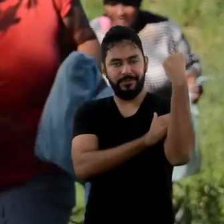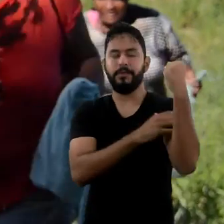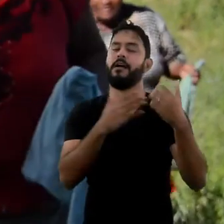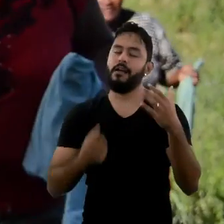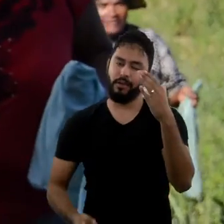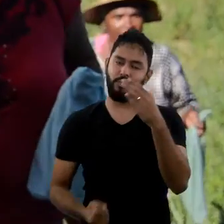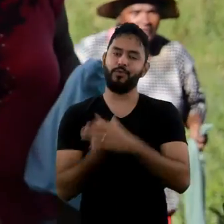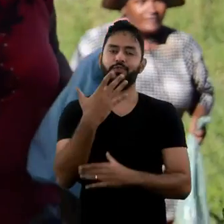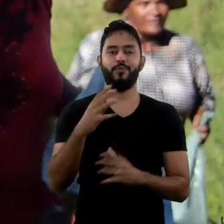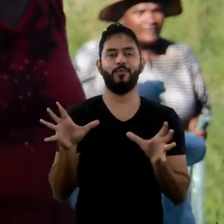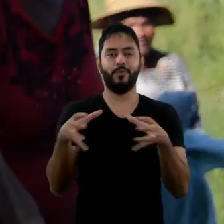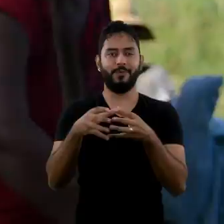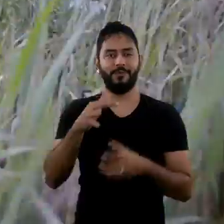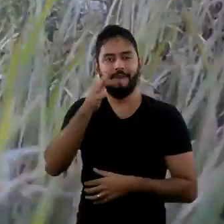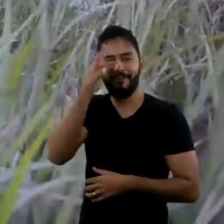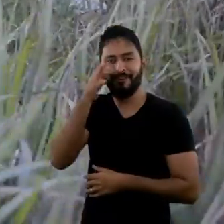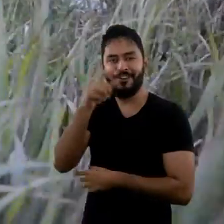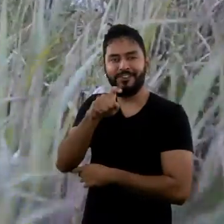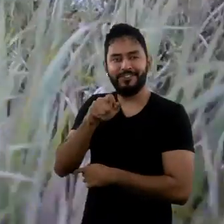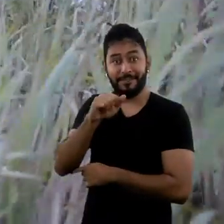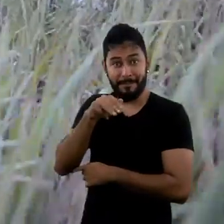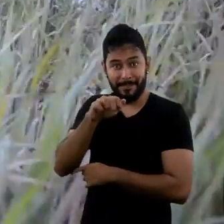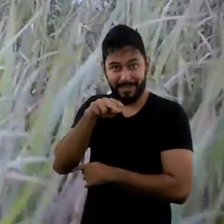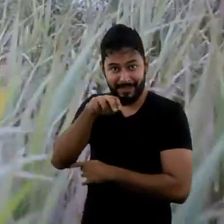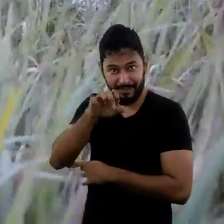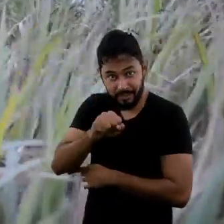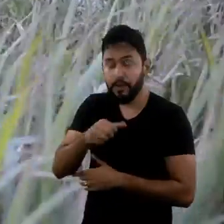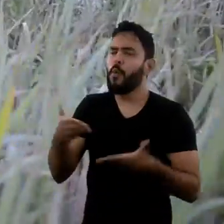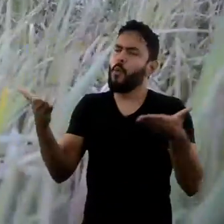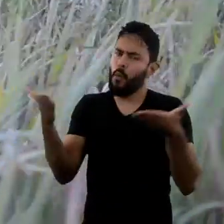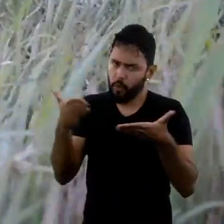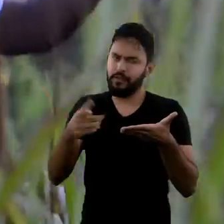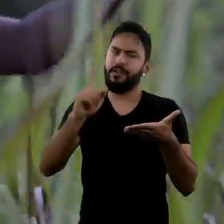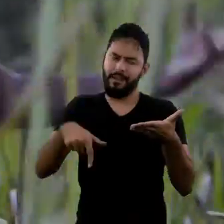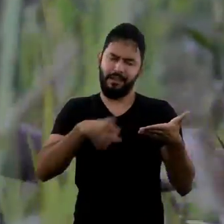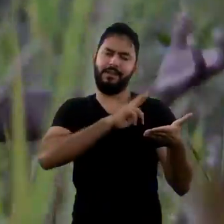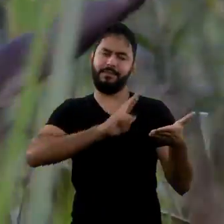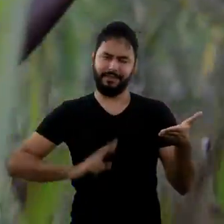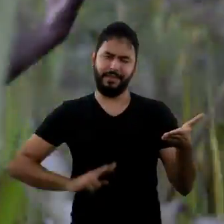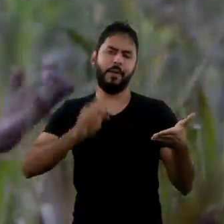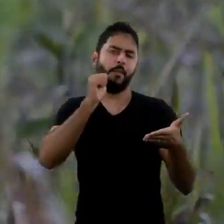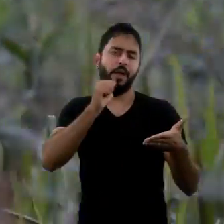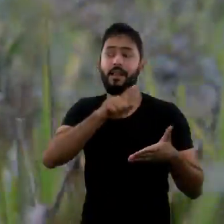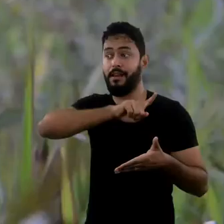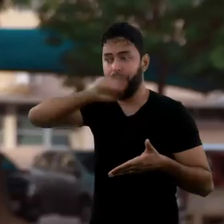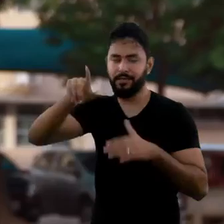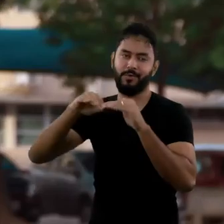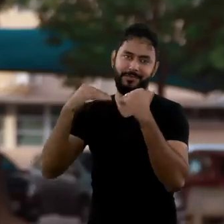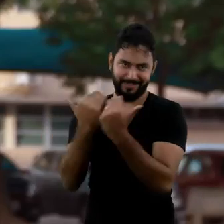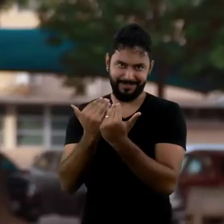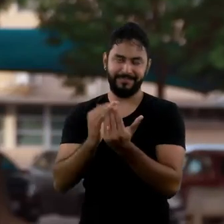onde nasceu o grupo Flores de Ximenes, que hoje é a representação das mulheres da